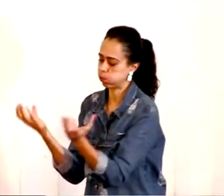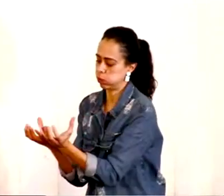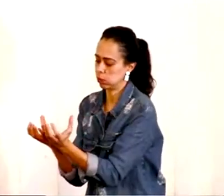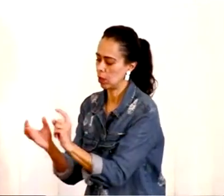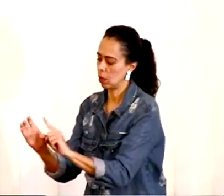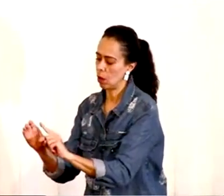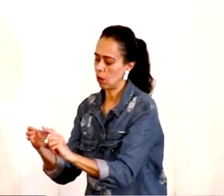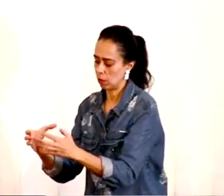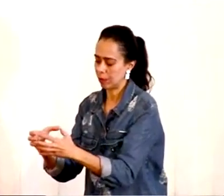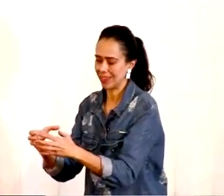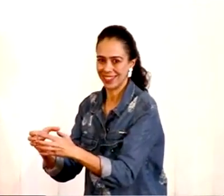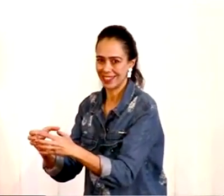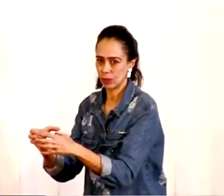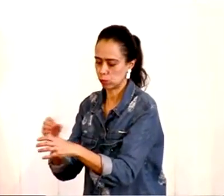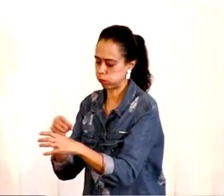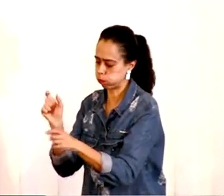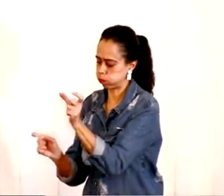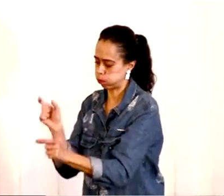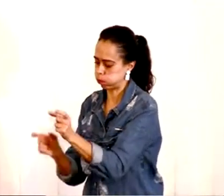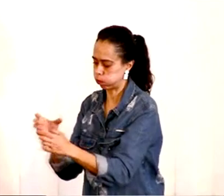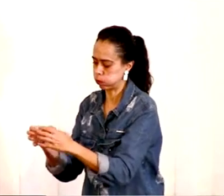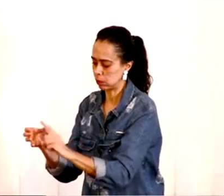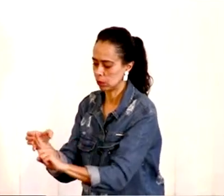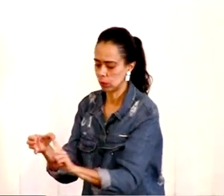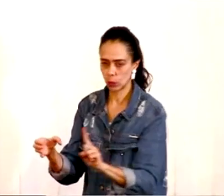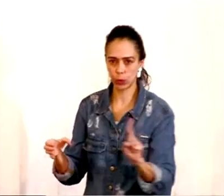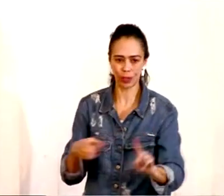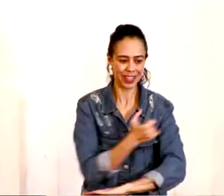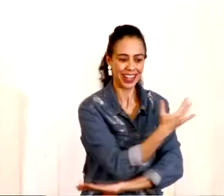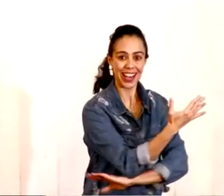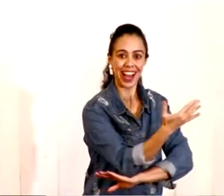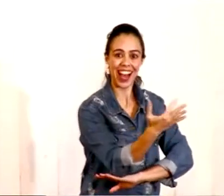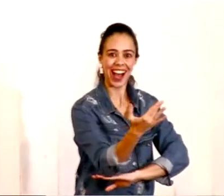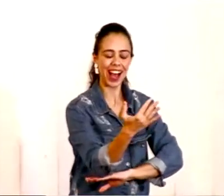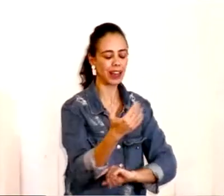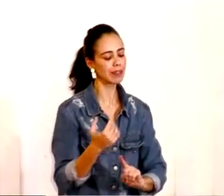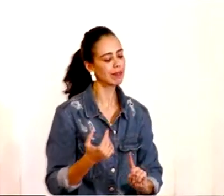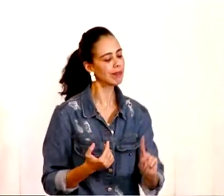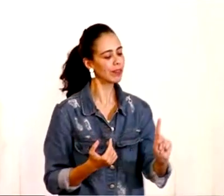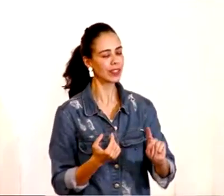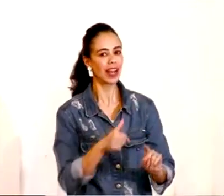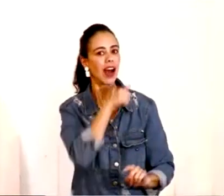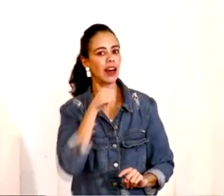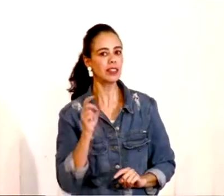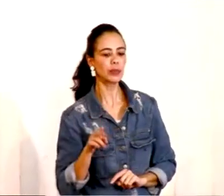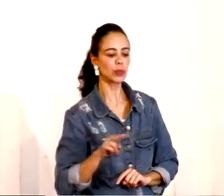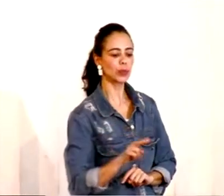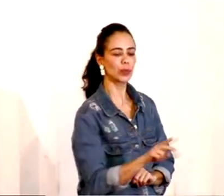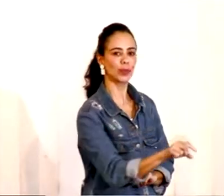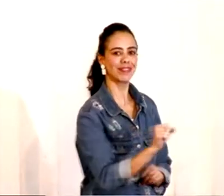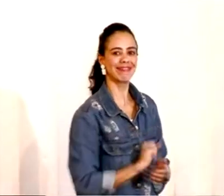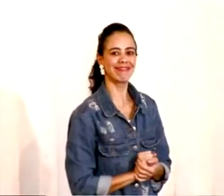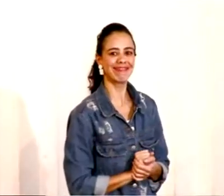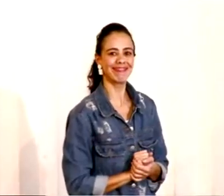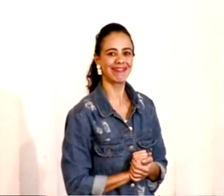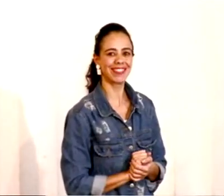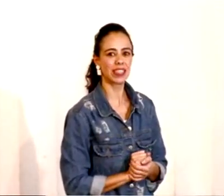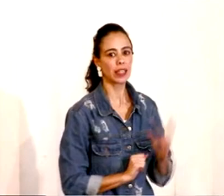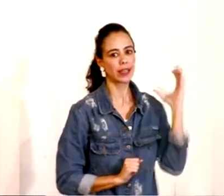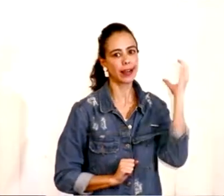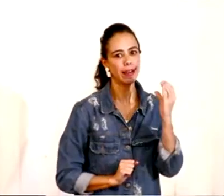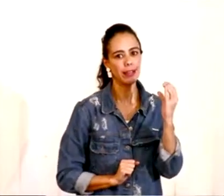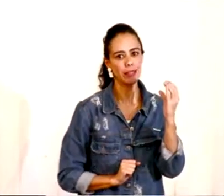Então, eles vão ao campo e Caim mata o seu irmão. Mas nós sabemos